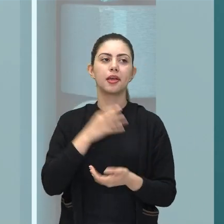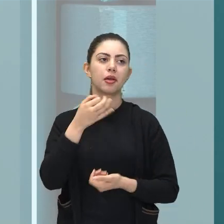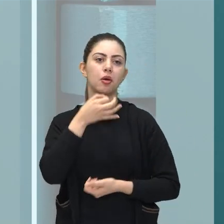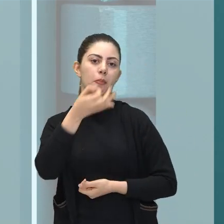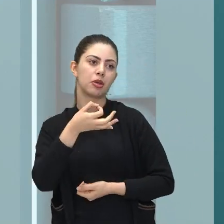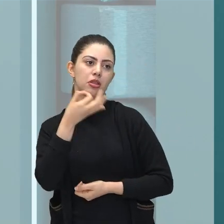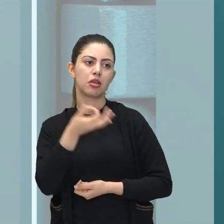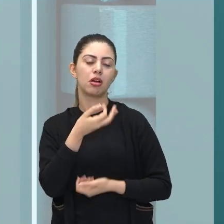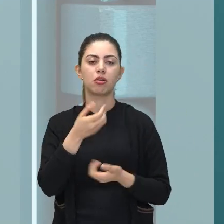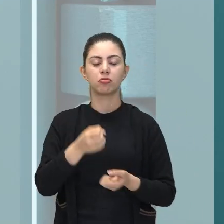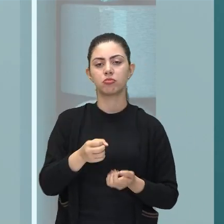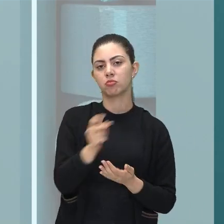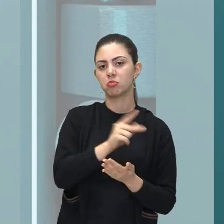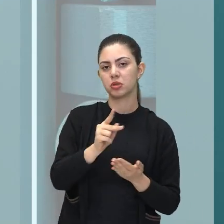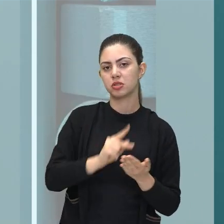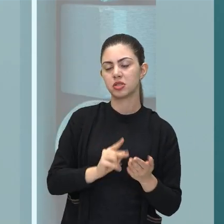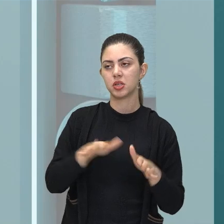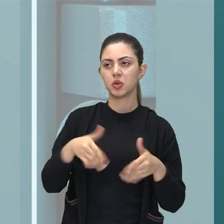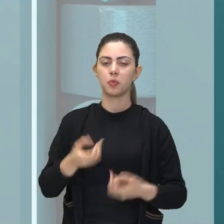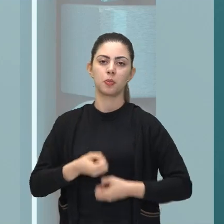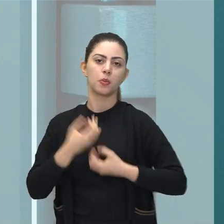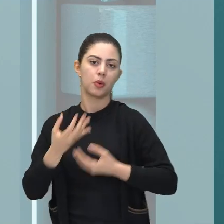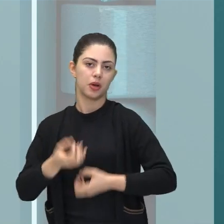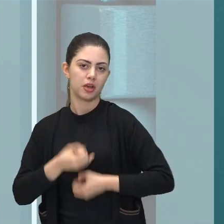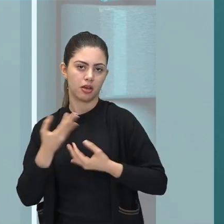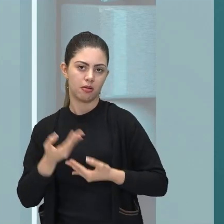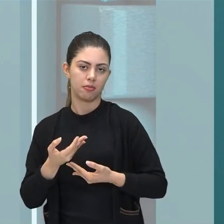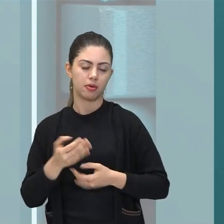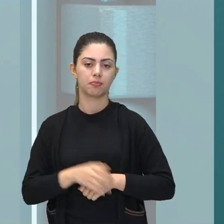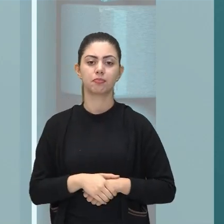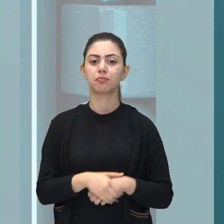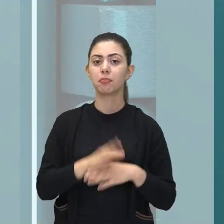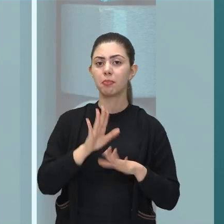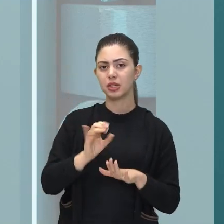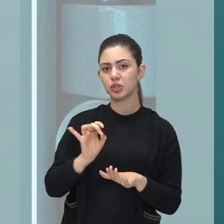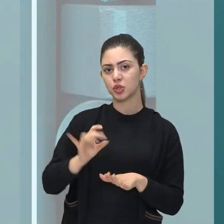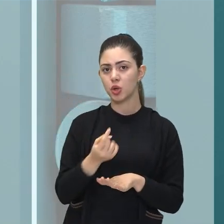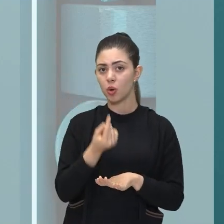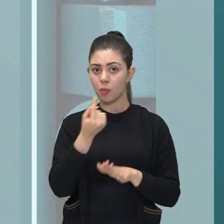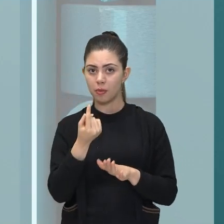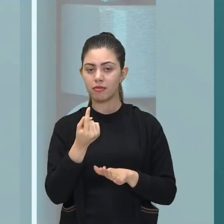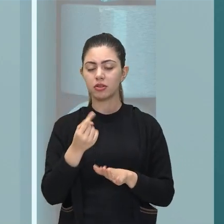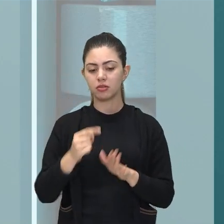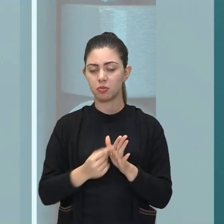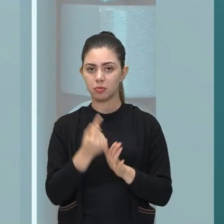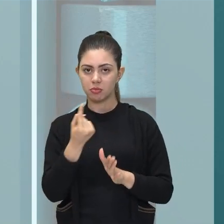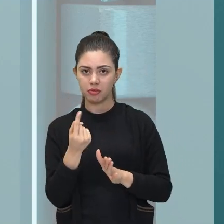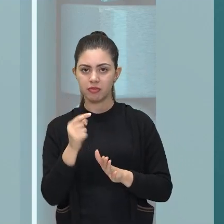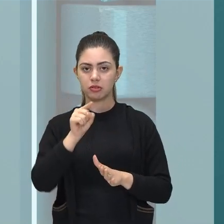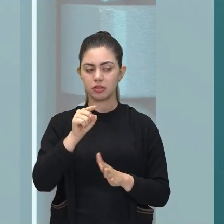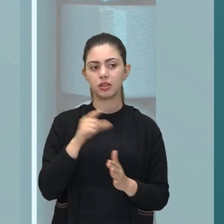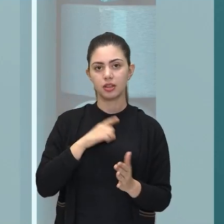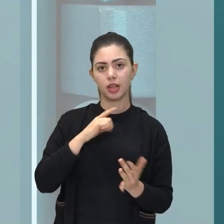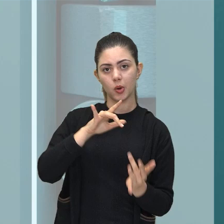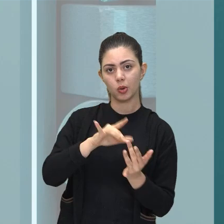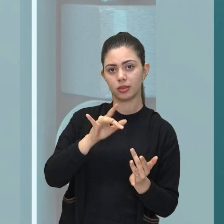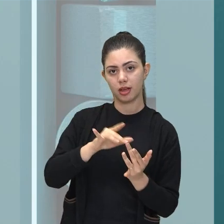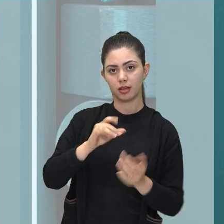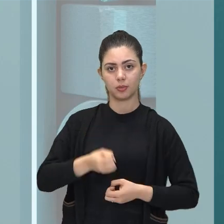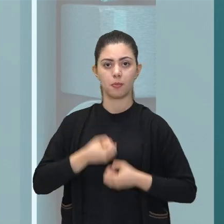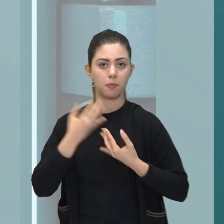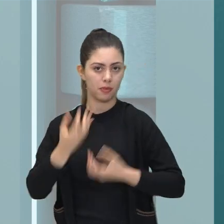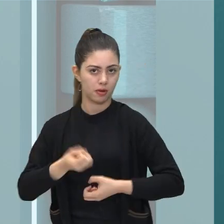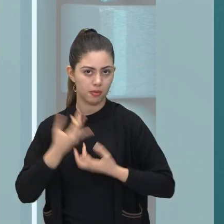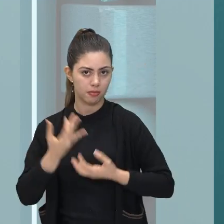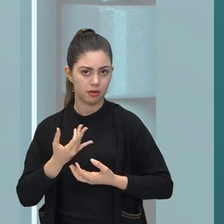poesia, mas é óbvio que provavelmente essa não foi a única vez que vocês tiveram contatos com poemas. A